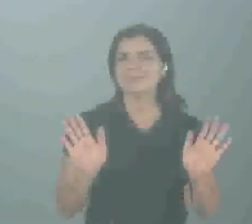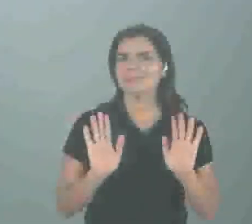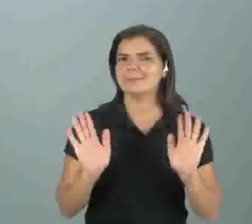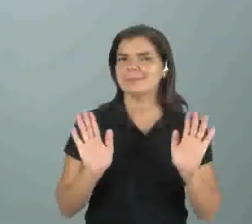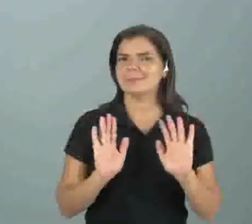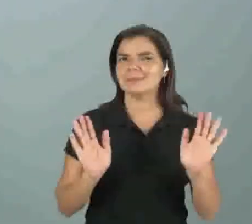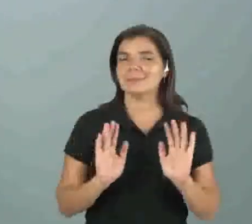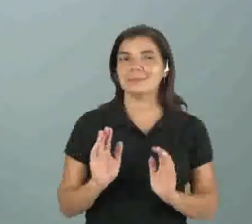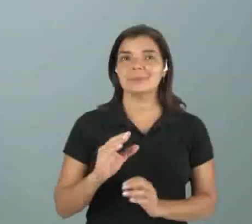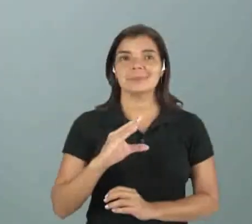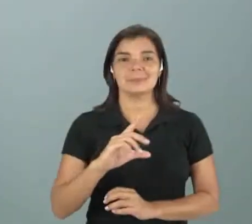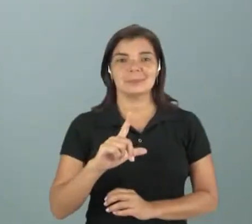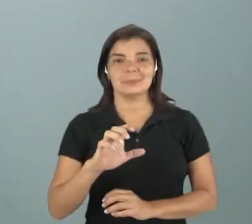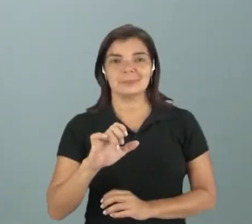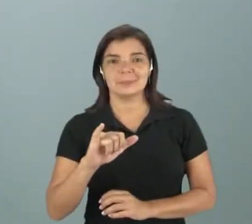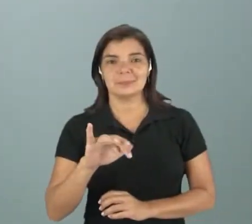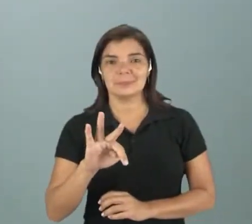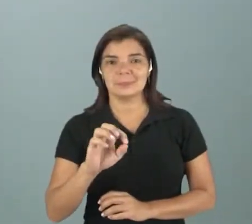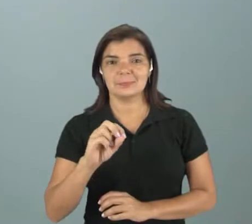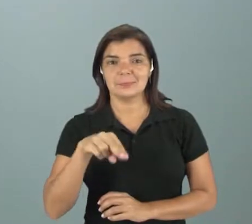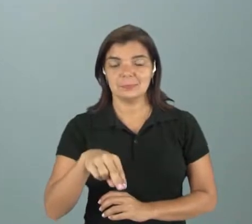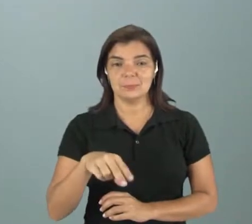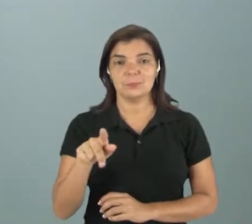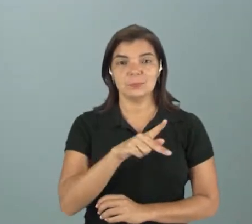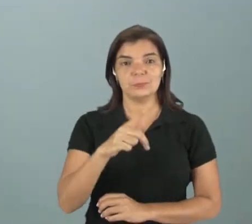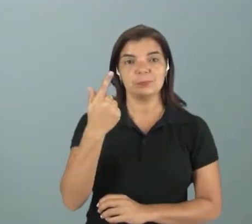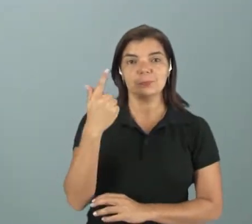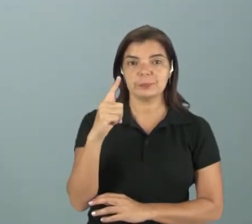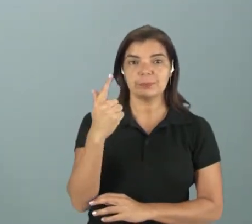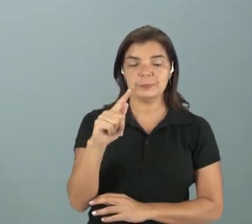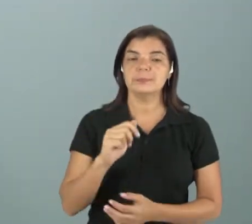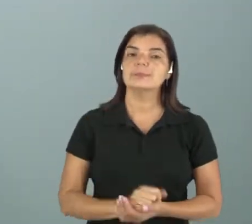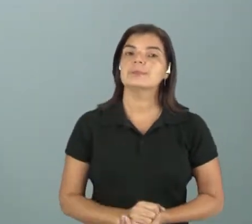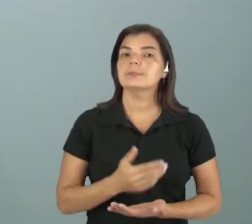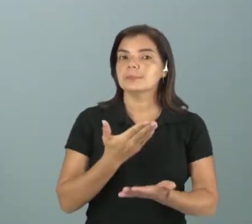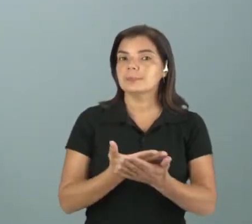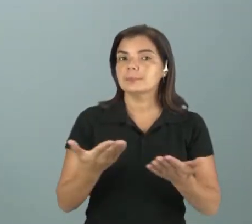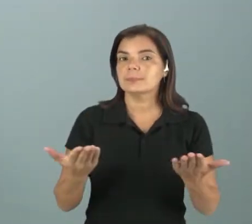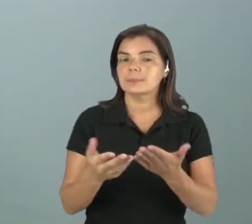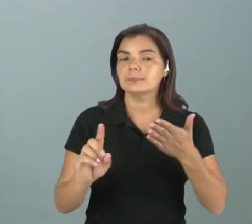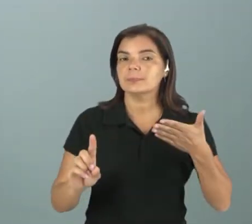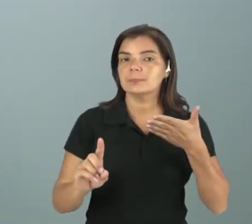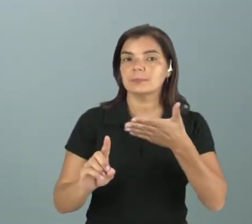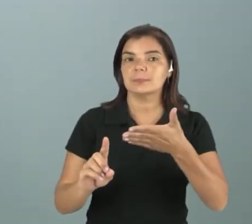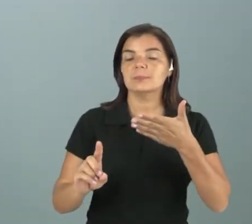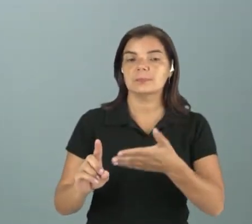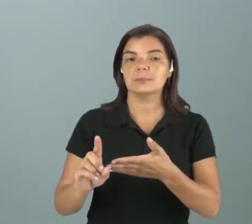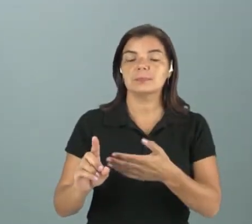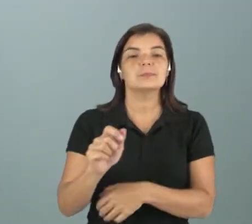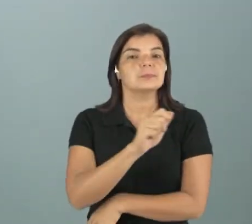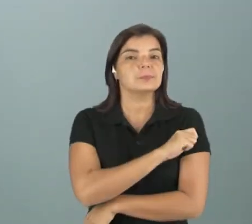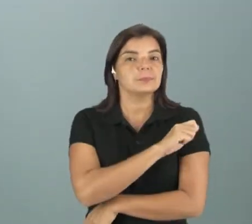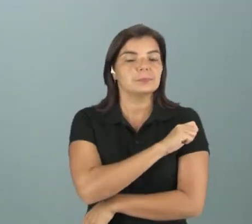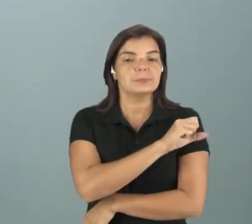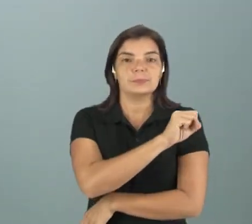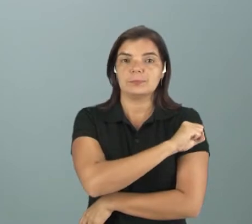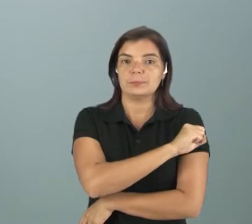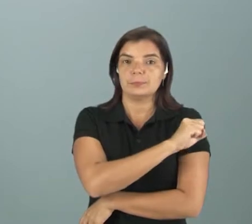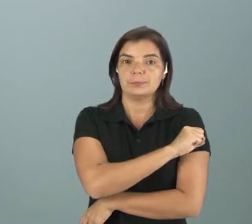Olá, meu nome é Cleilton Amaral, professor de Geografia, e o nosso estudo de hoje é focado para os alunos do 8º ano